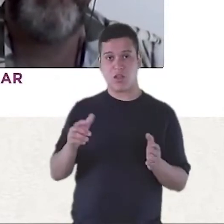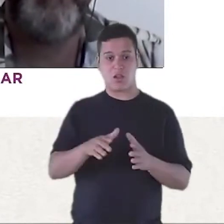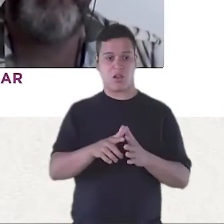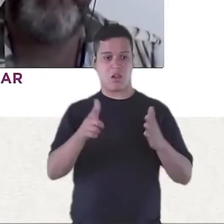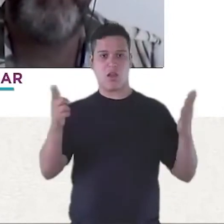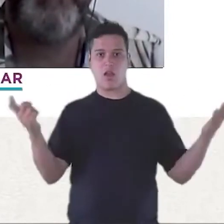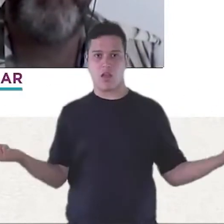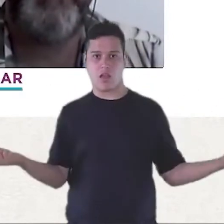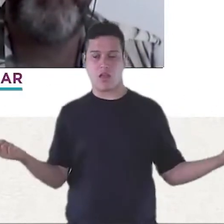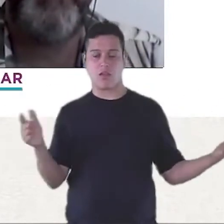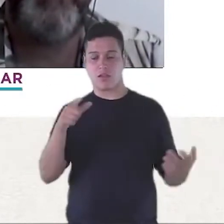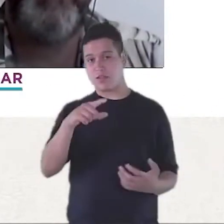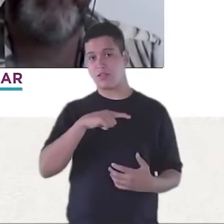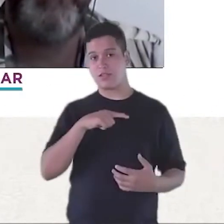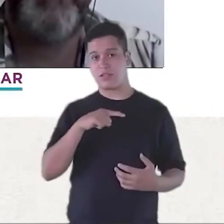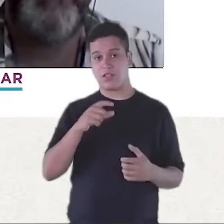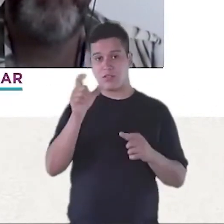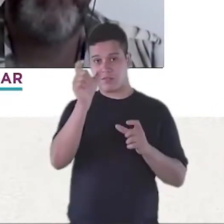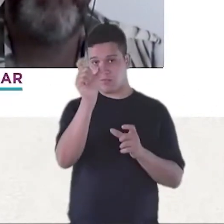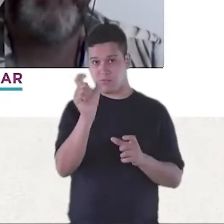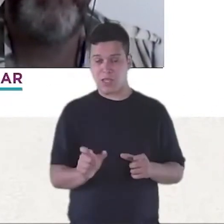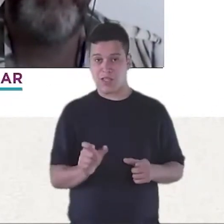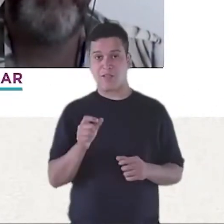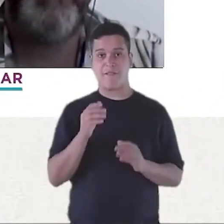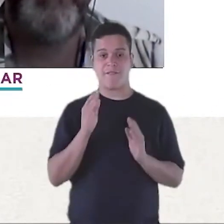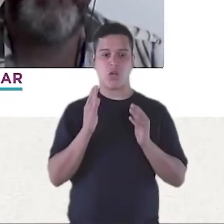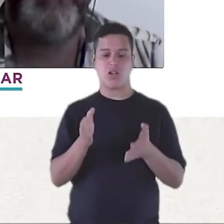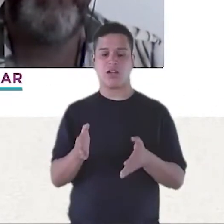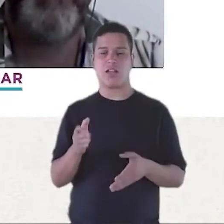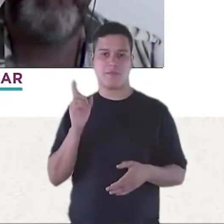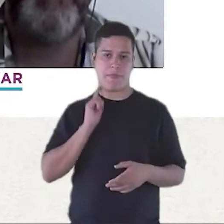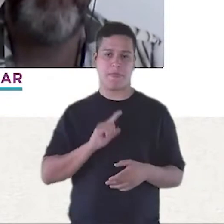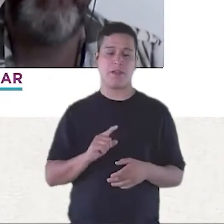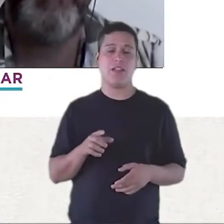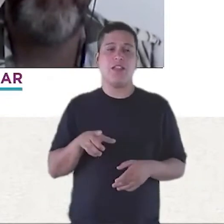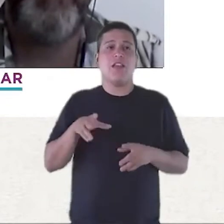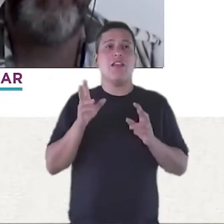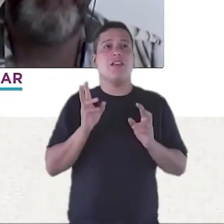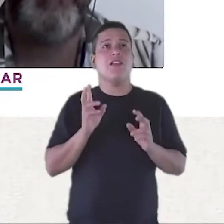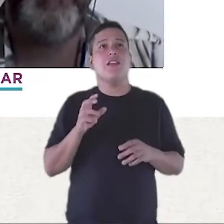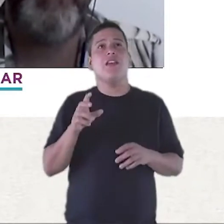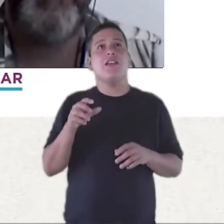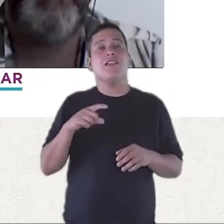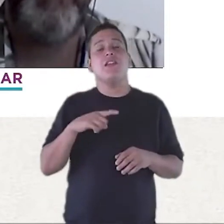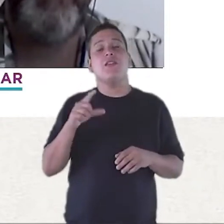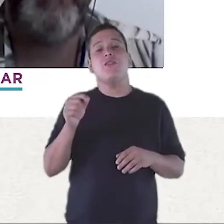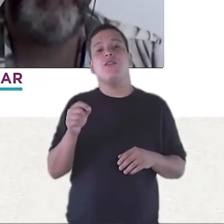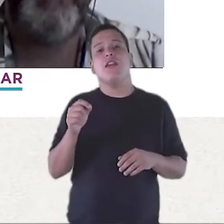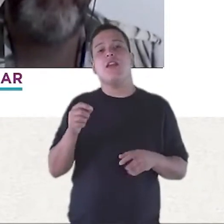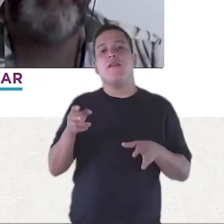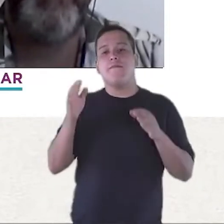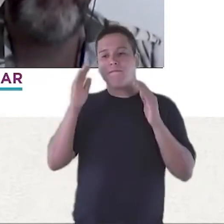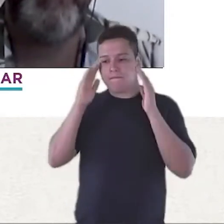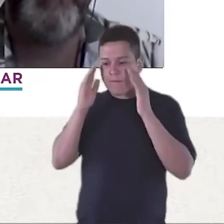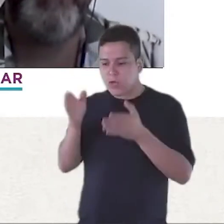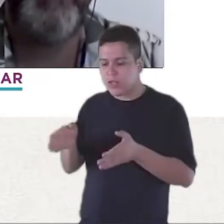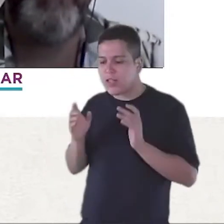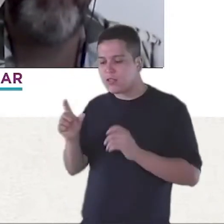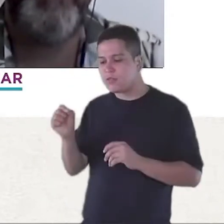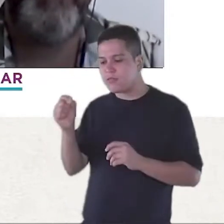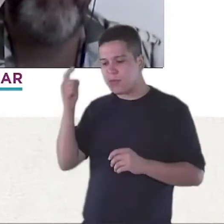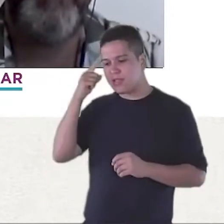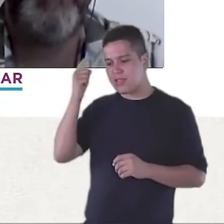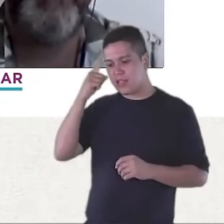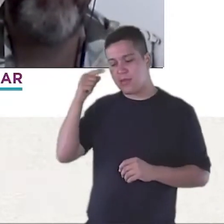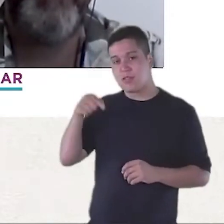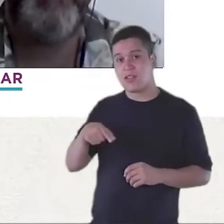questões do mineiro, que são reflexões que você faz sobre nós, mas que no fundo